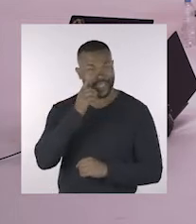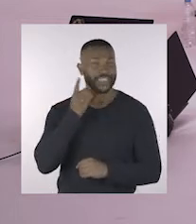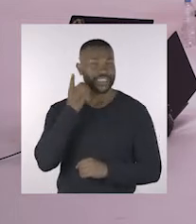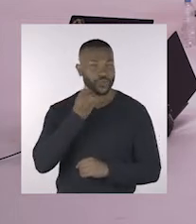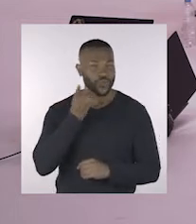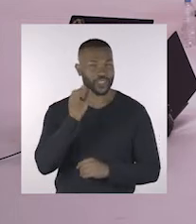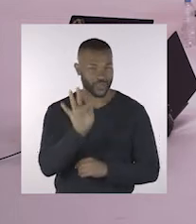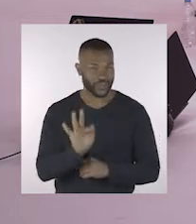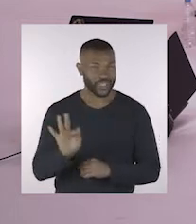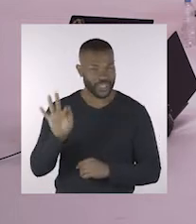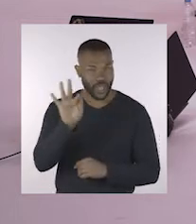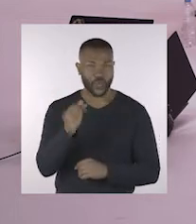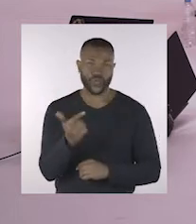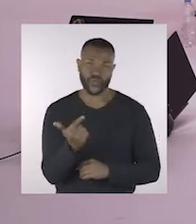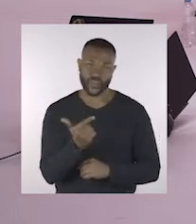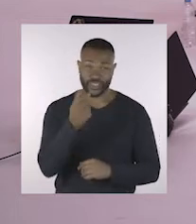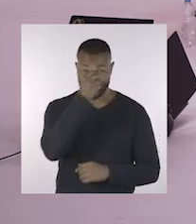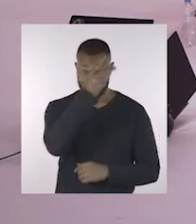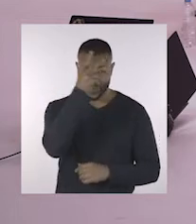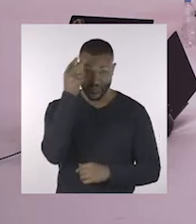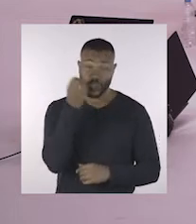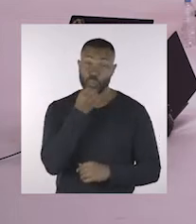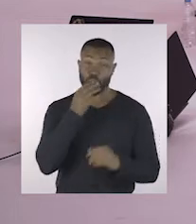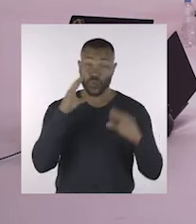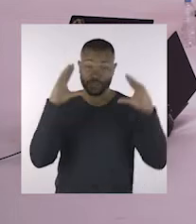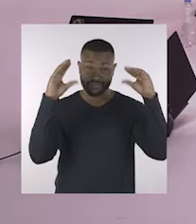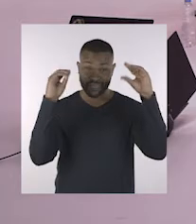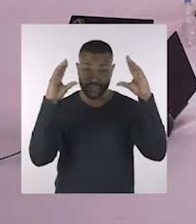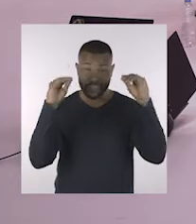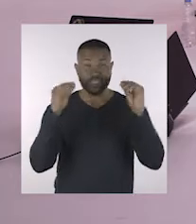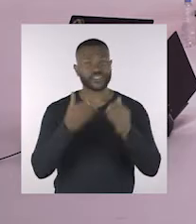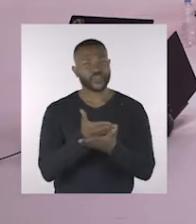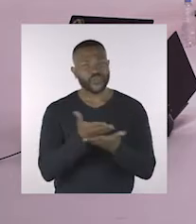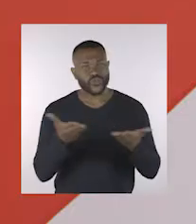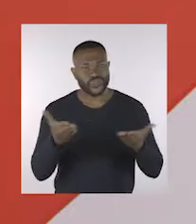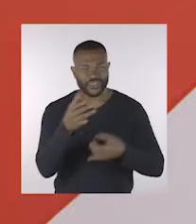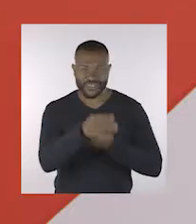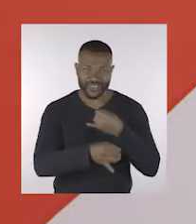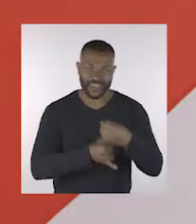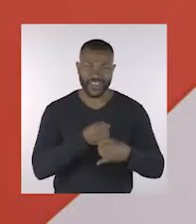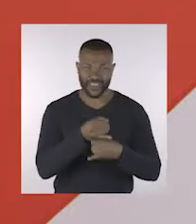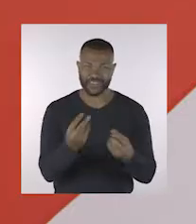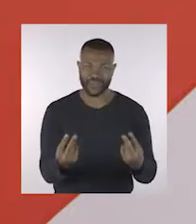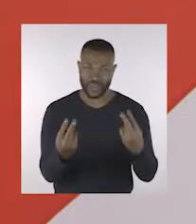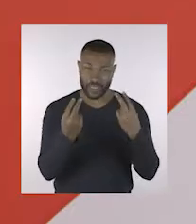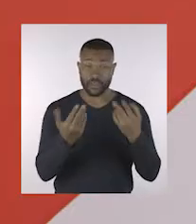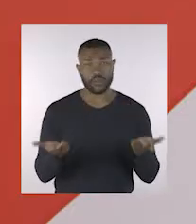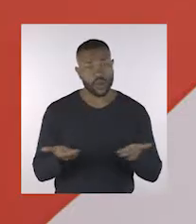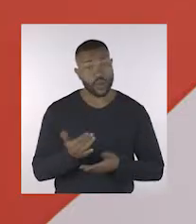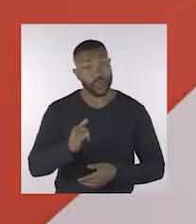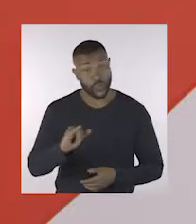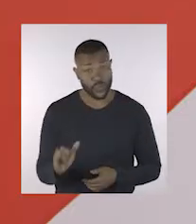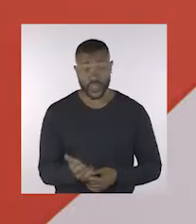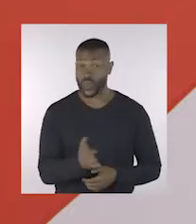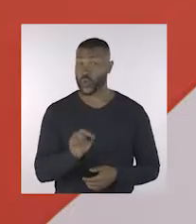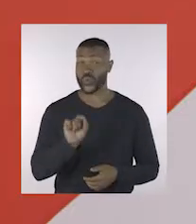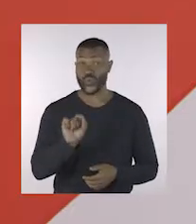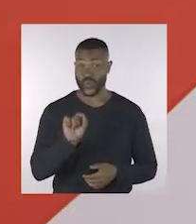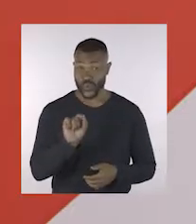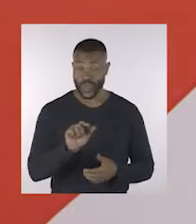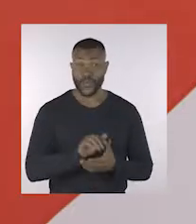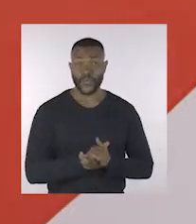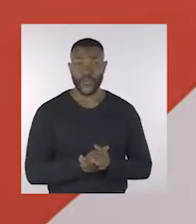nosso deputado federal vice-prefeito Boa noite a todos os internautas acho que eu vou aproveitar